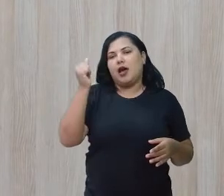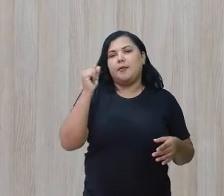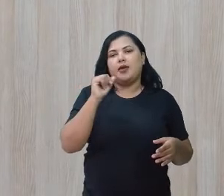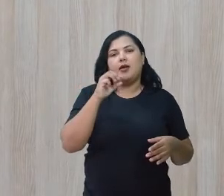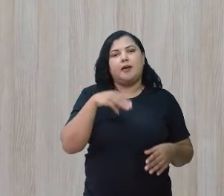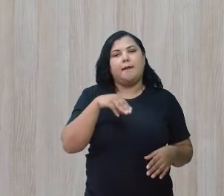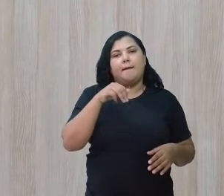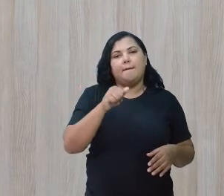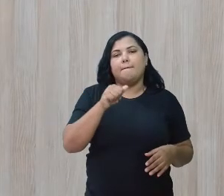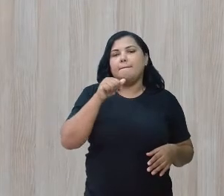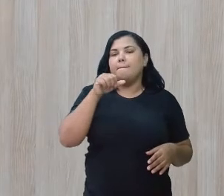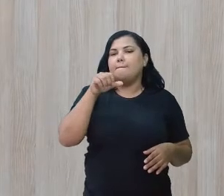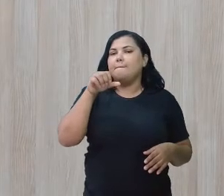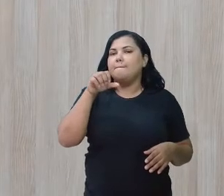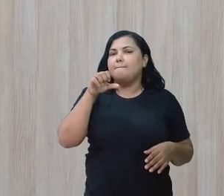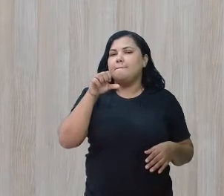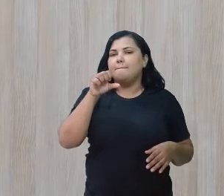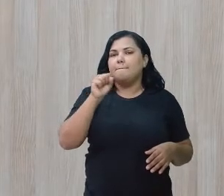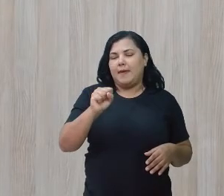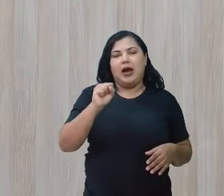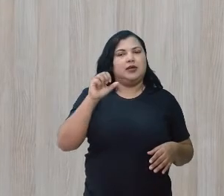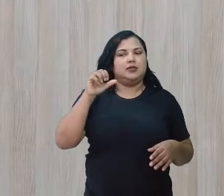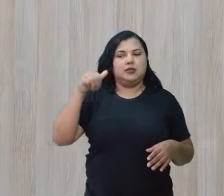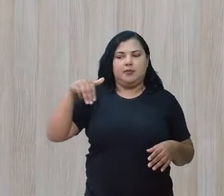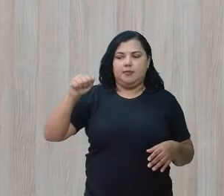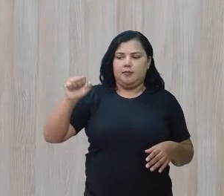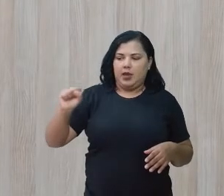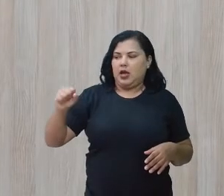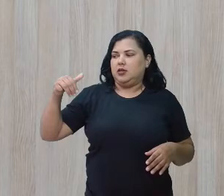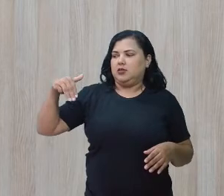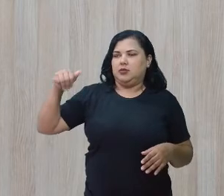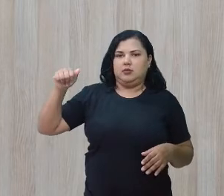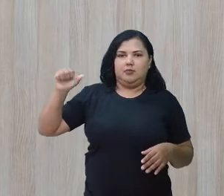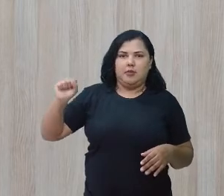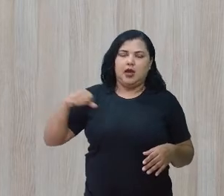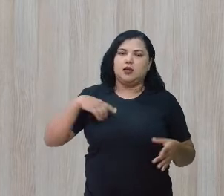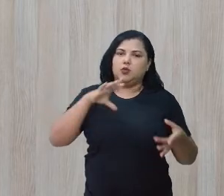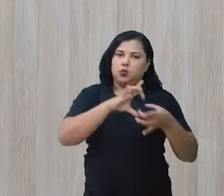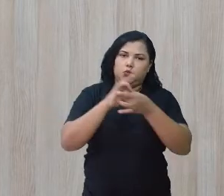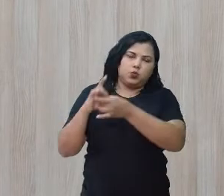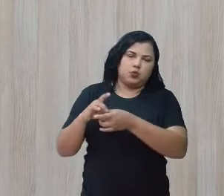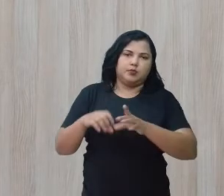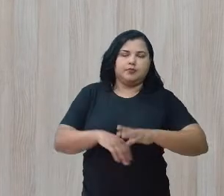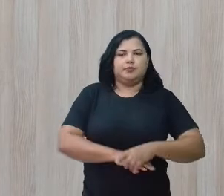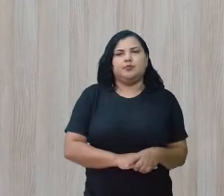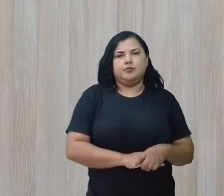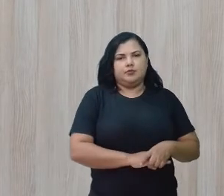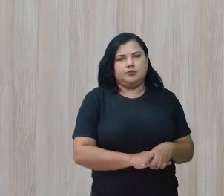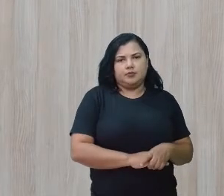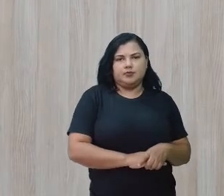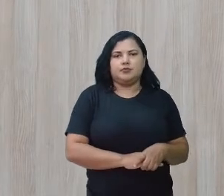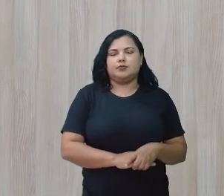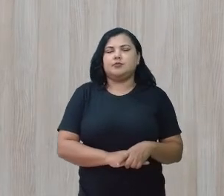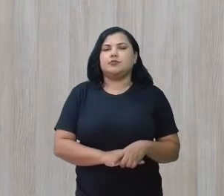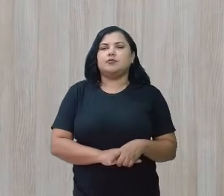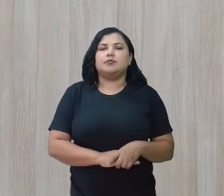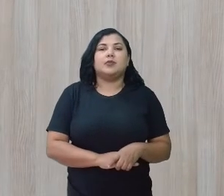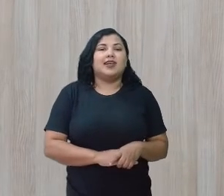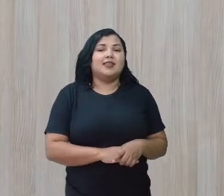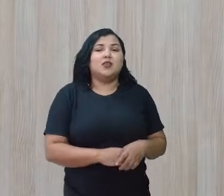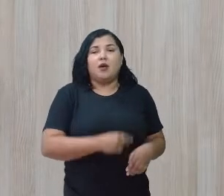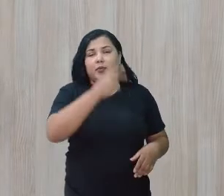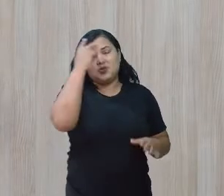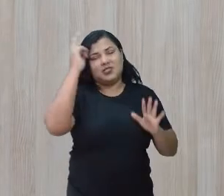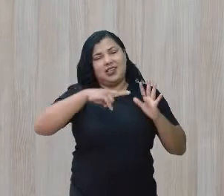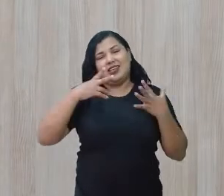conjunção mais para a oposição e repetir mais durante o texto todinho. Então, fica cansativo para o leitor.